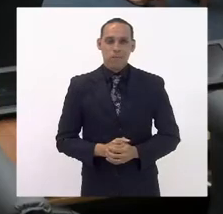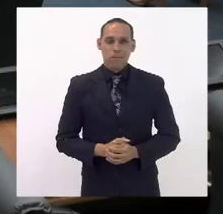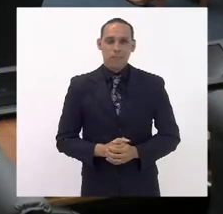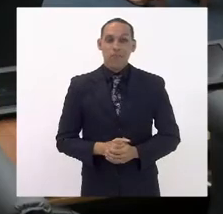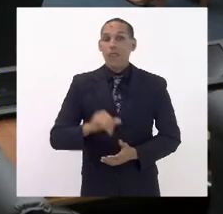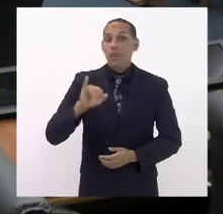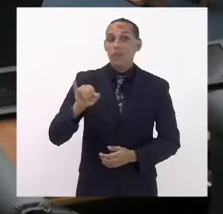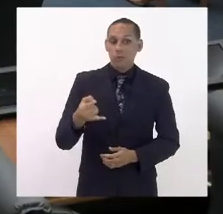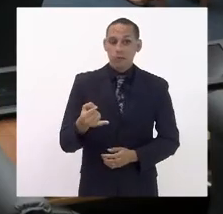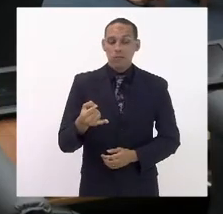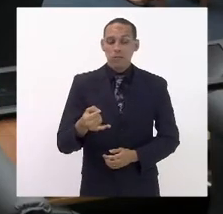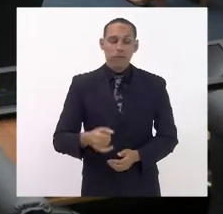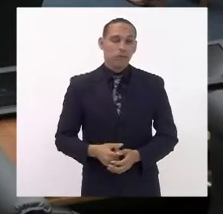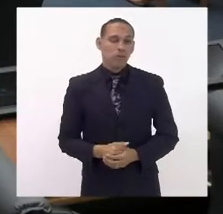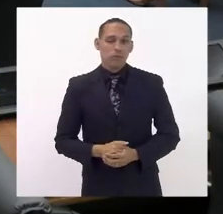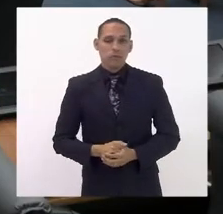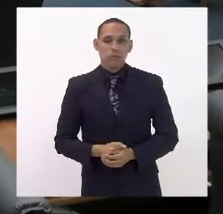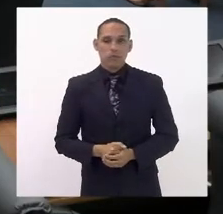Aproveitar.